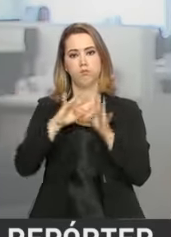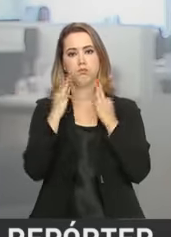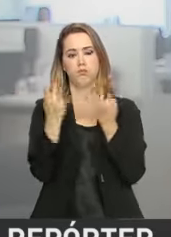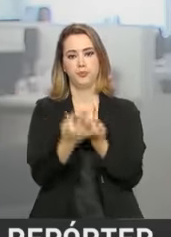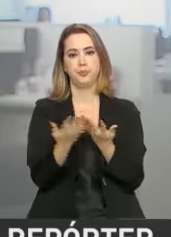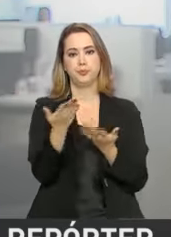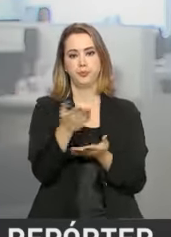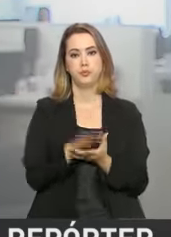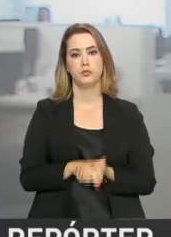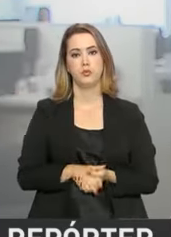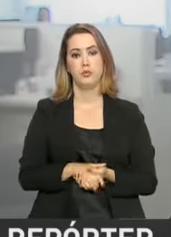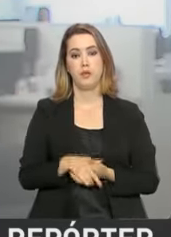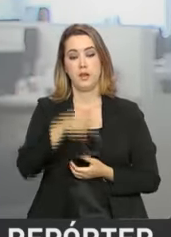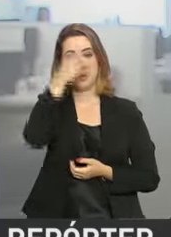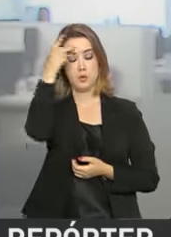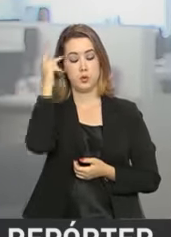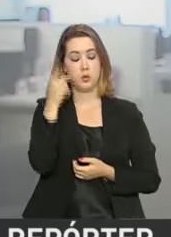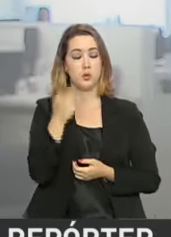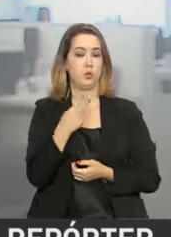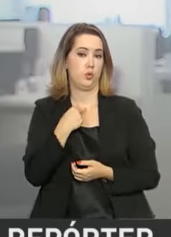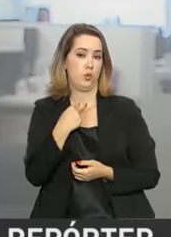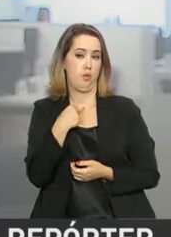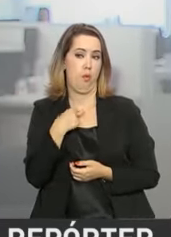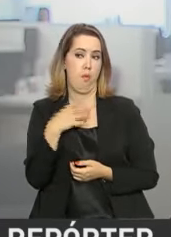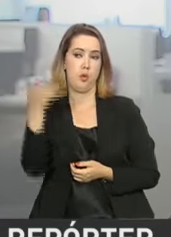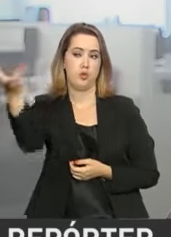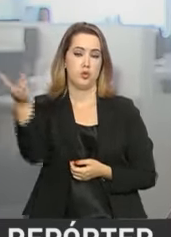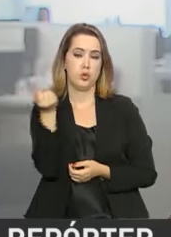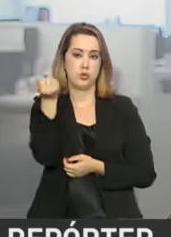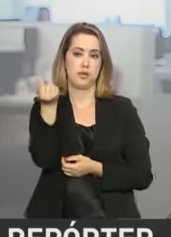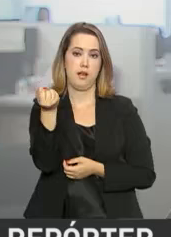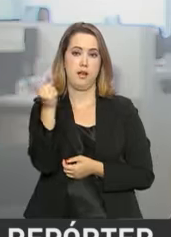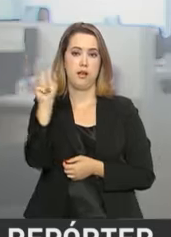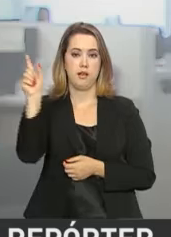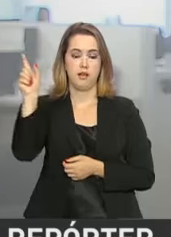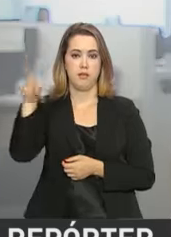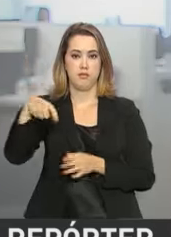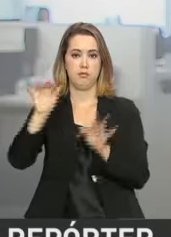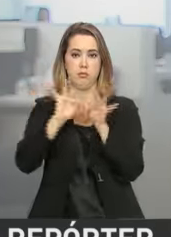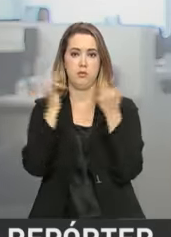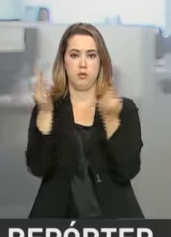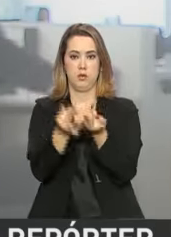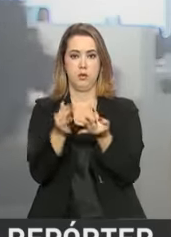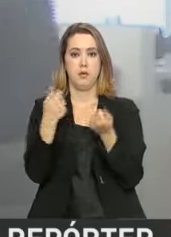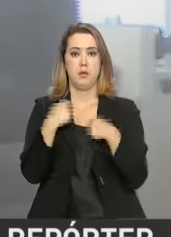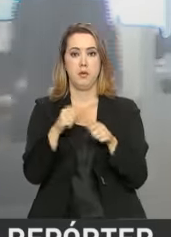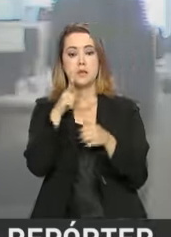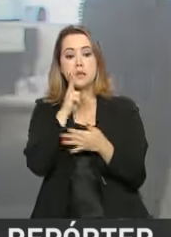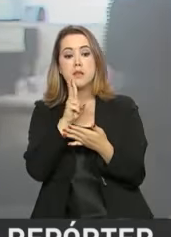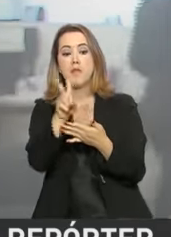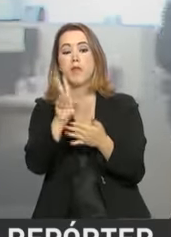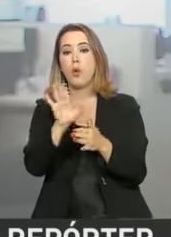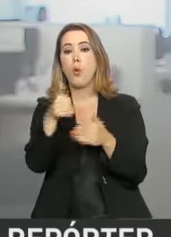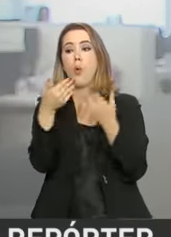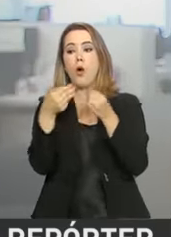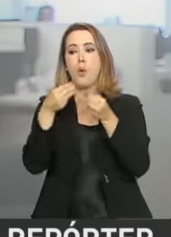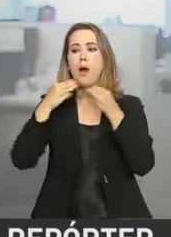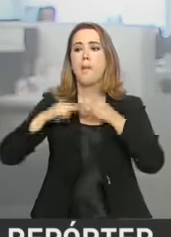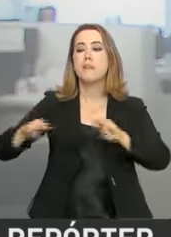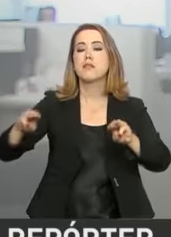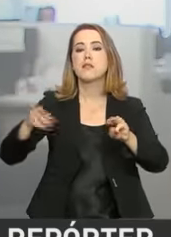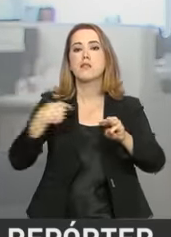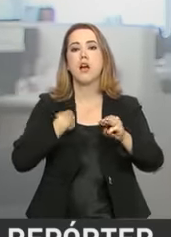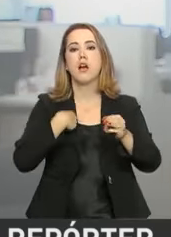bloqueados, então as famílias não estão conseguindo sacar o benefício. Elas devem prestar bastante atenção à mensagem de extrato que nós enviamos para